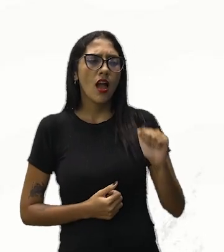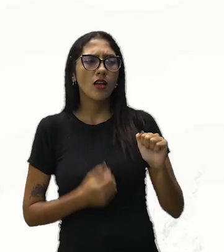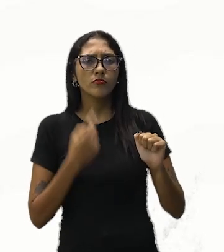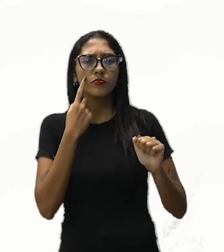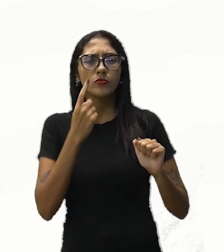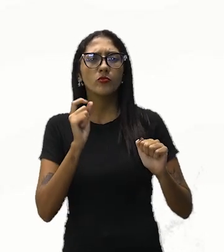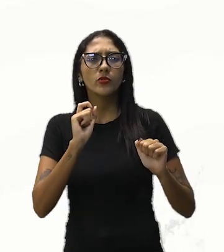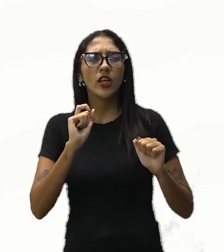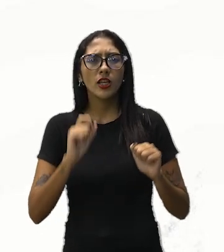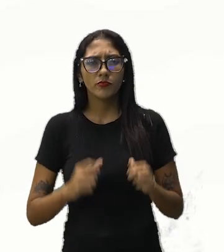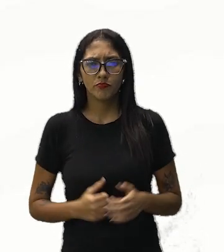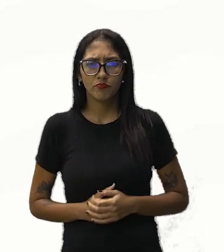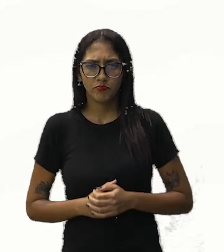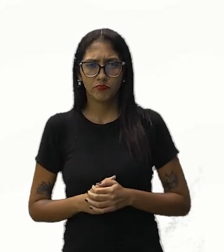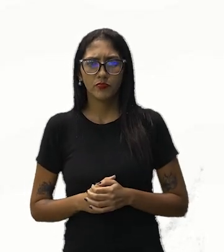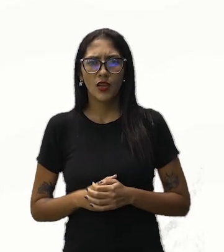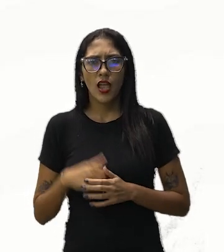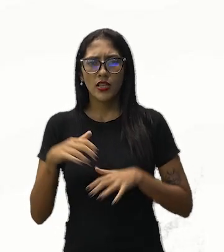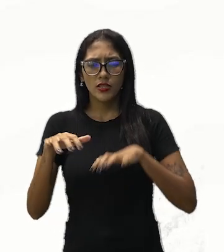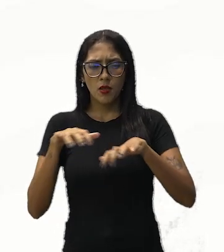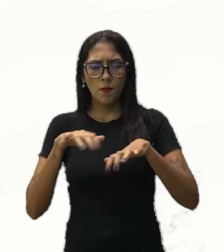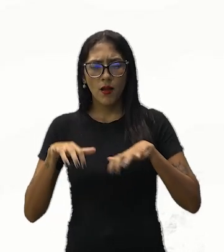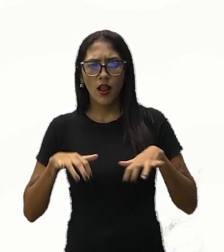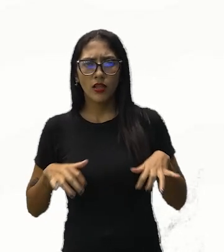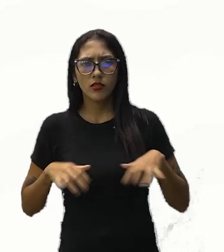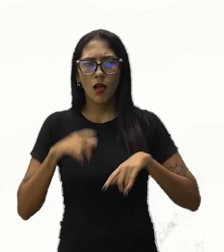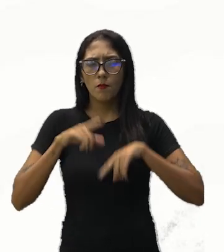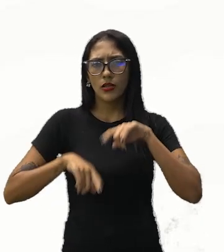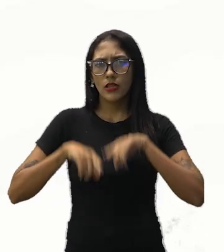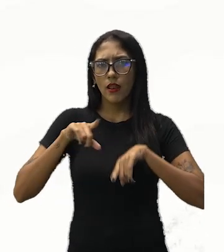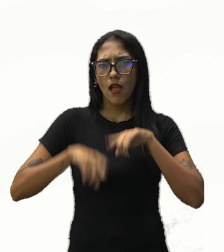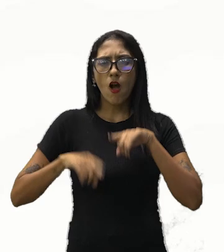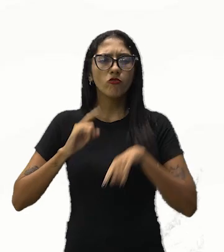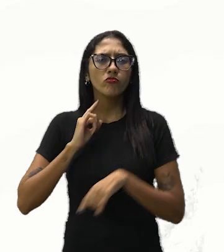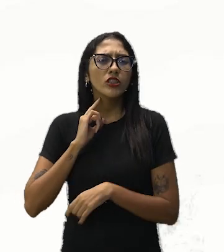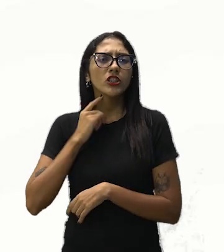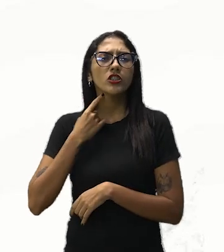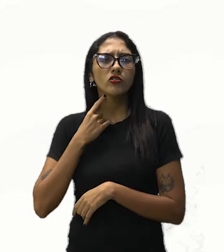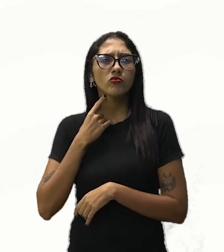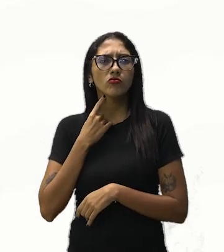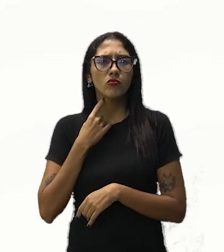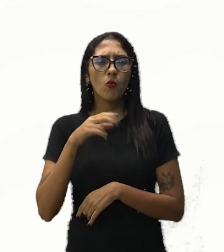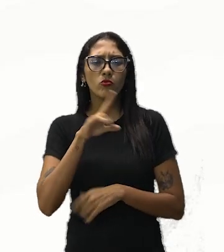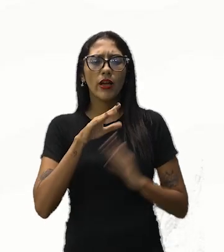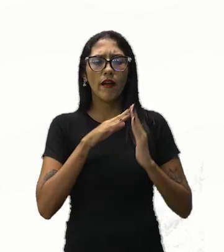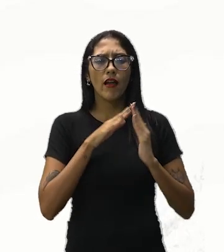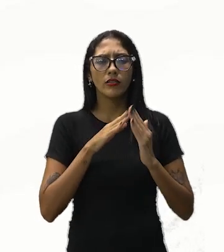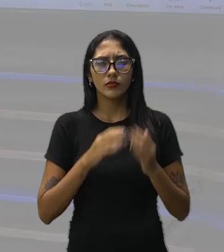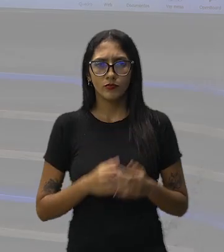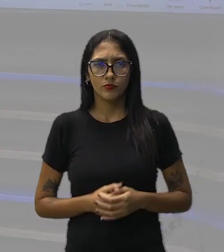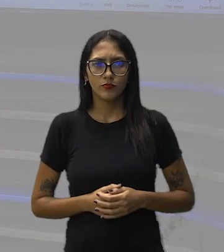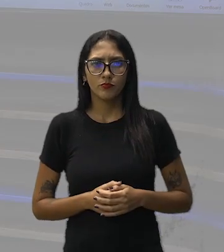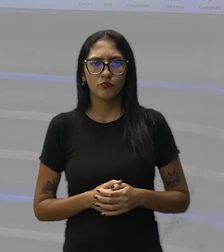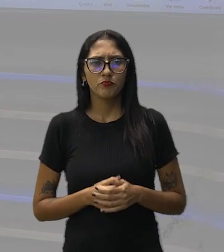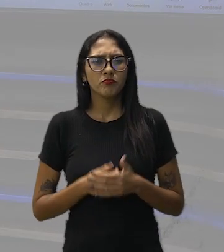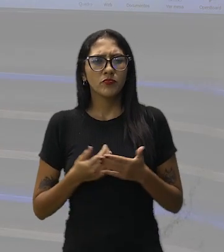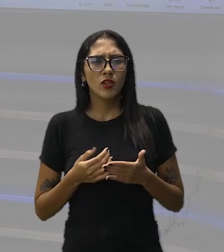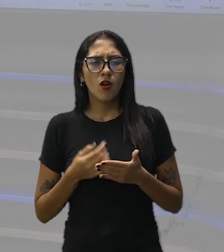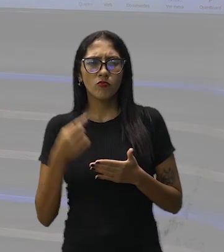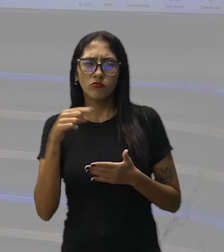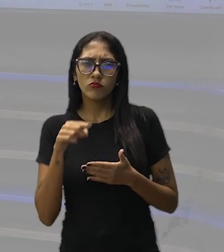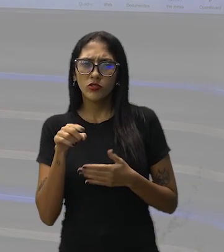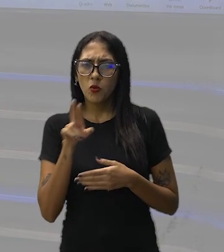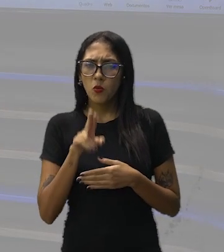aí, separação correta do lixo doméstico. Ou seja, você realizar a